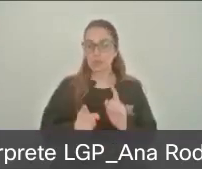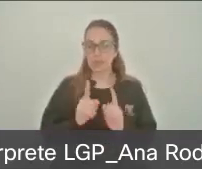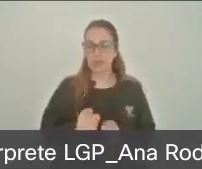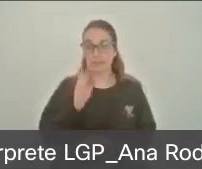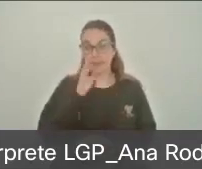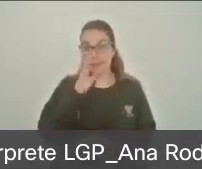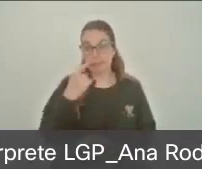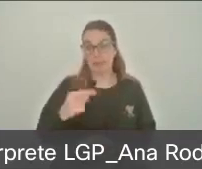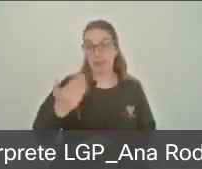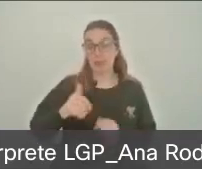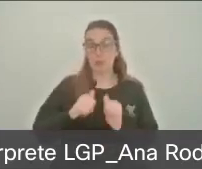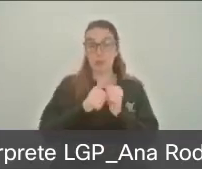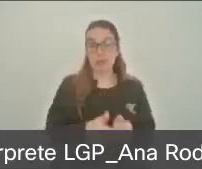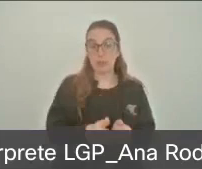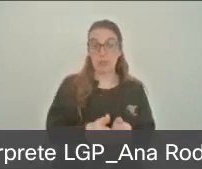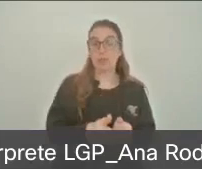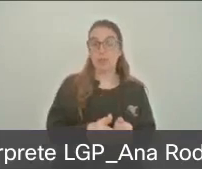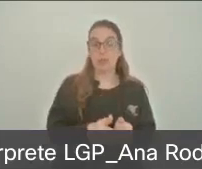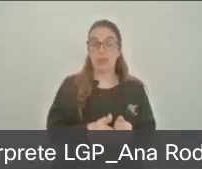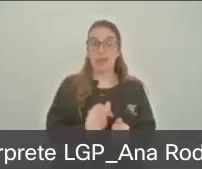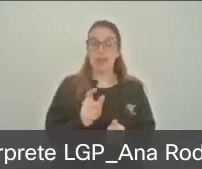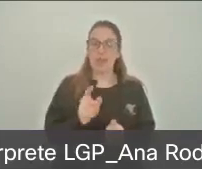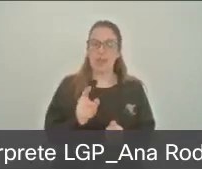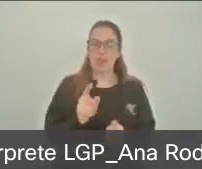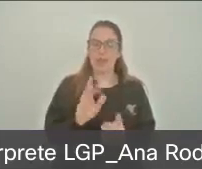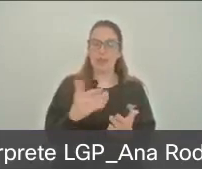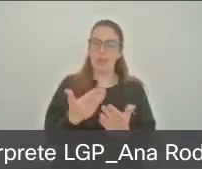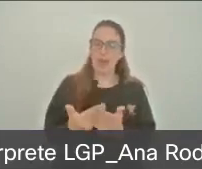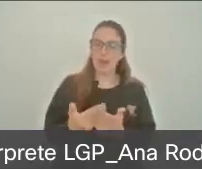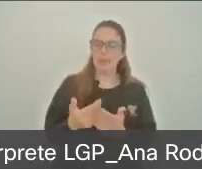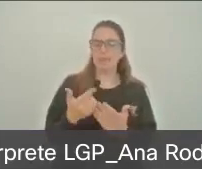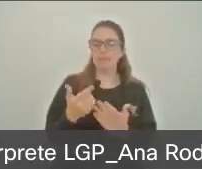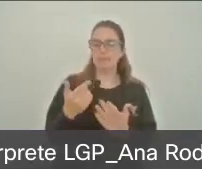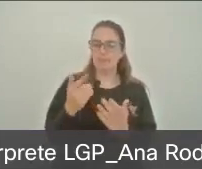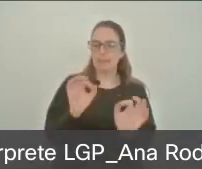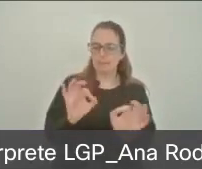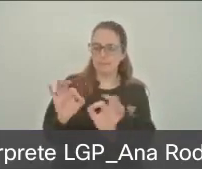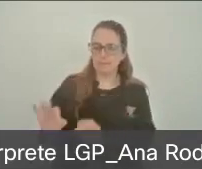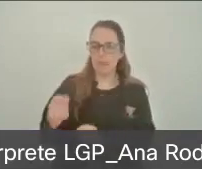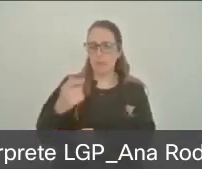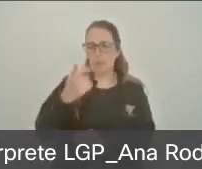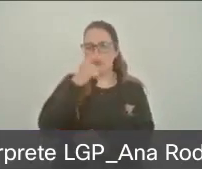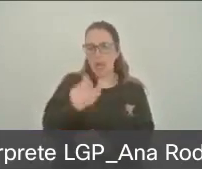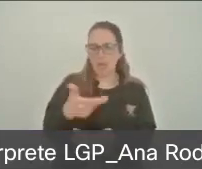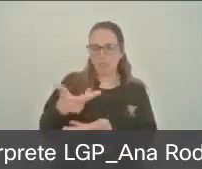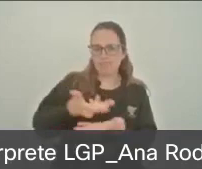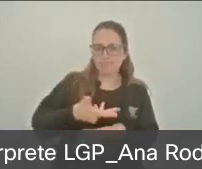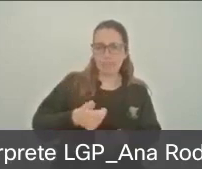acompanhamento é, por um lado, o reflexo do reforço da humanização da prestação de cuidados de saúde e, por outro, de